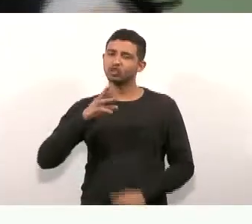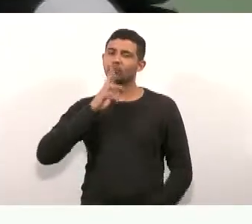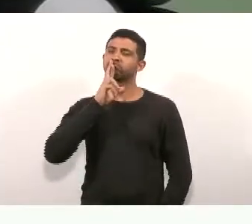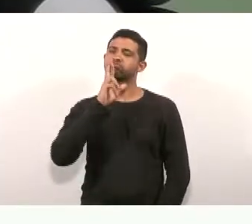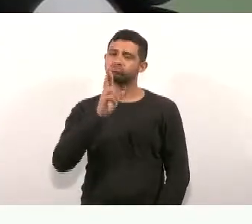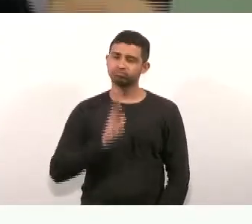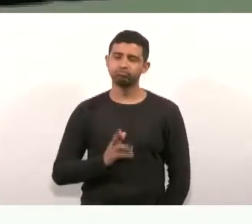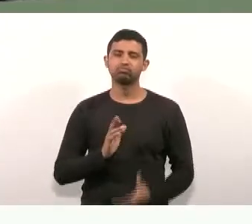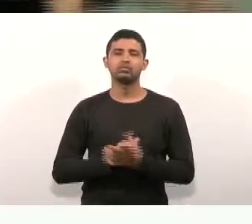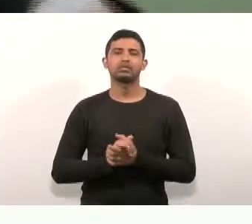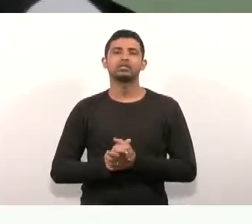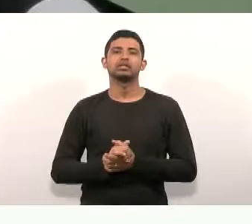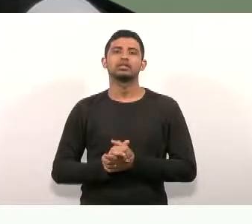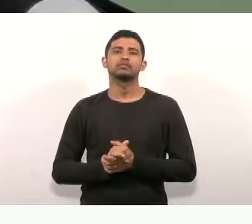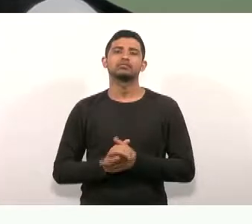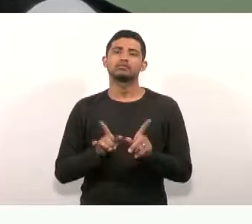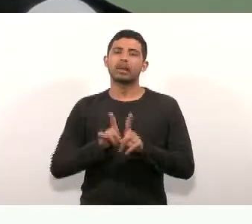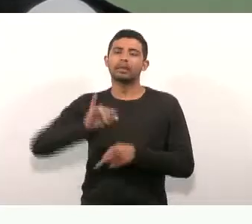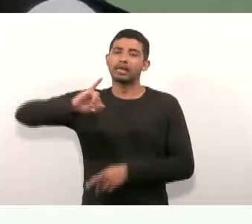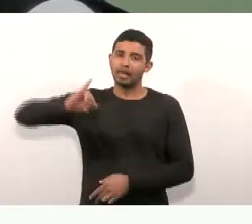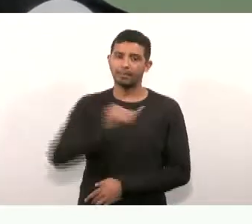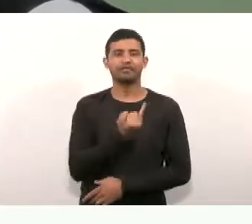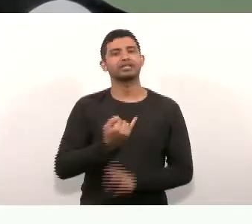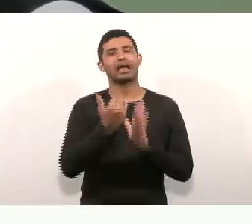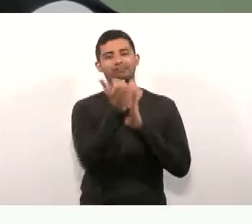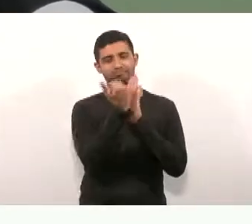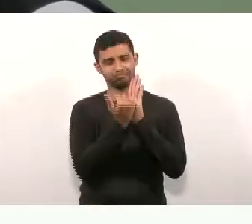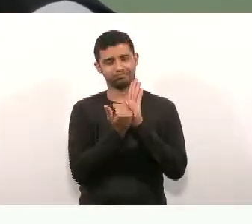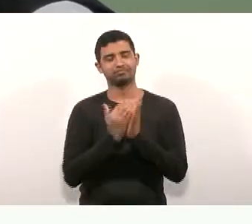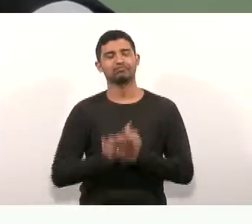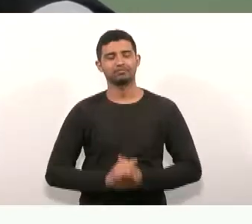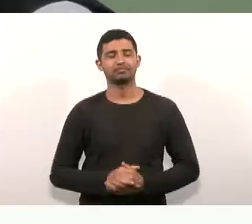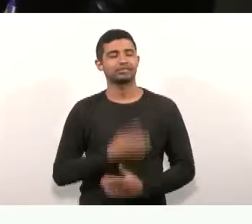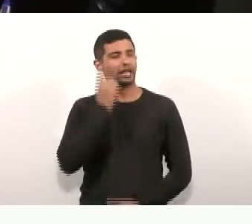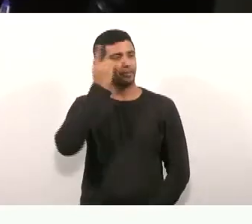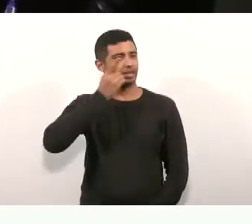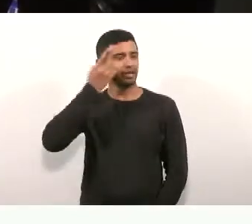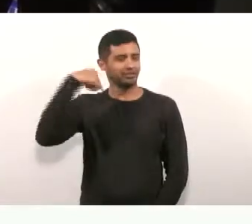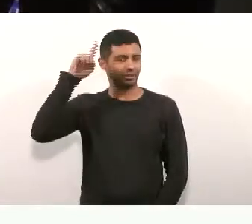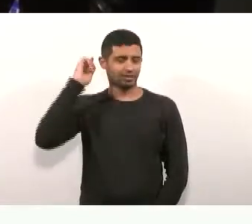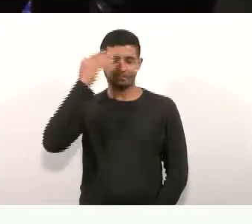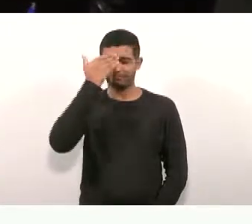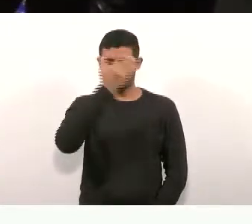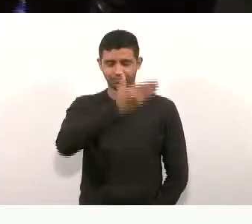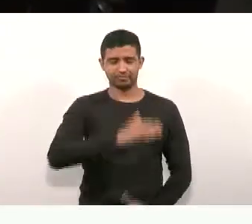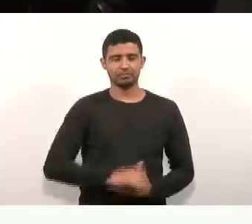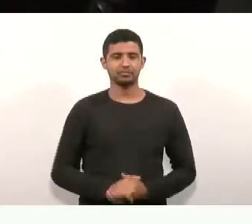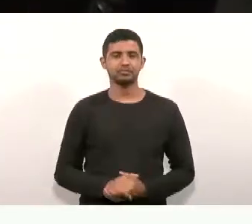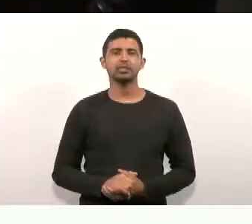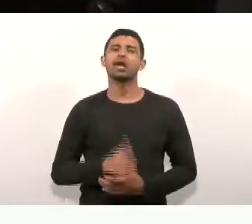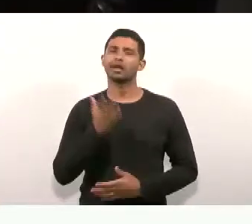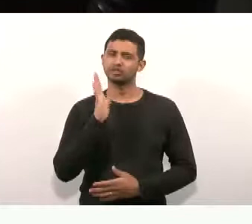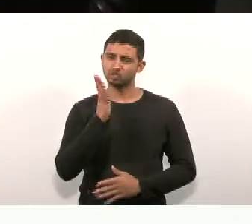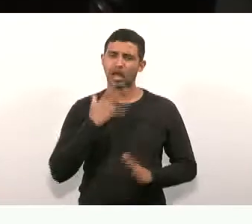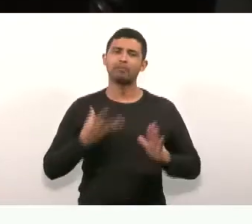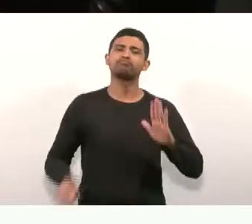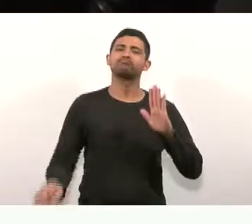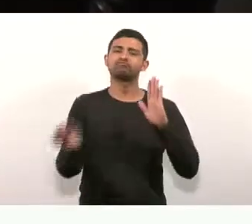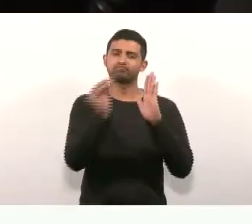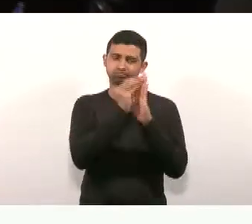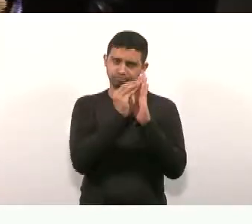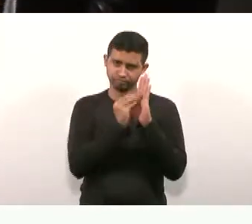aqui, aproveitando o segundo ponto de pauta. Deputado Waldeck, obrigado, e já estamos incluindo, já